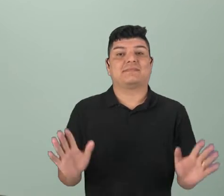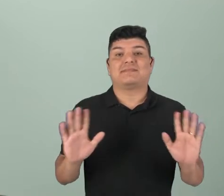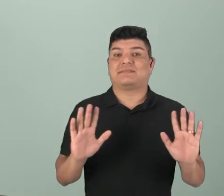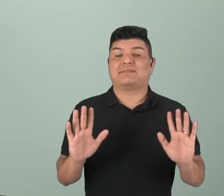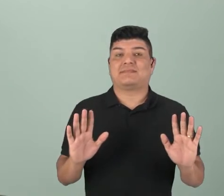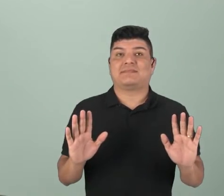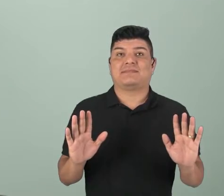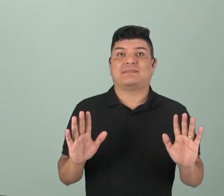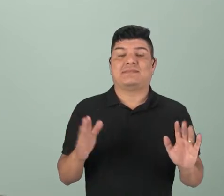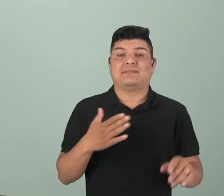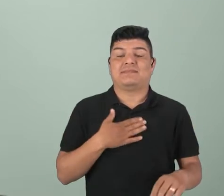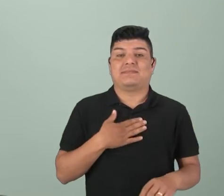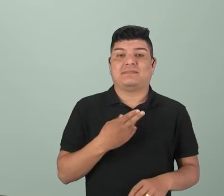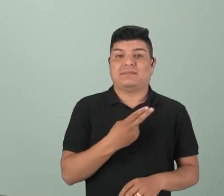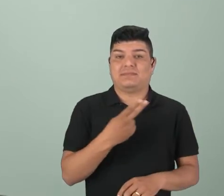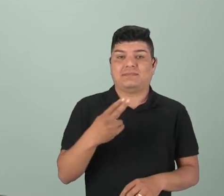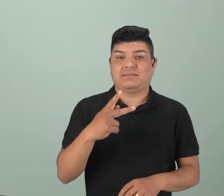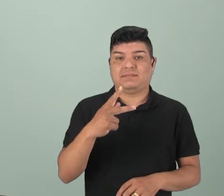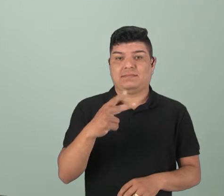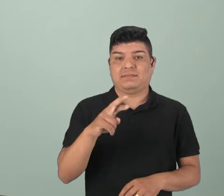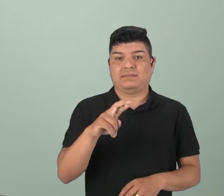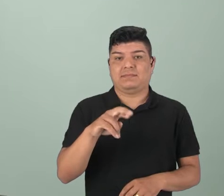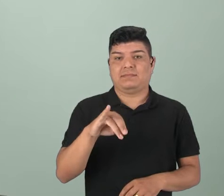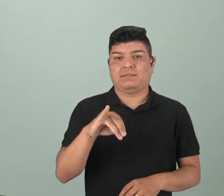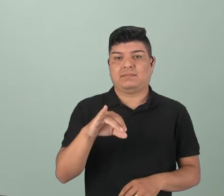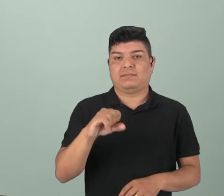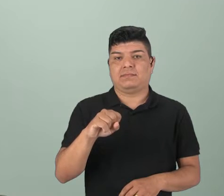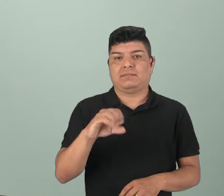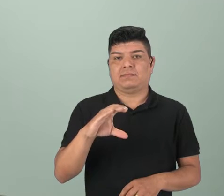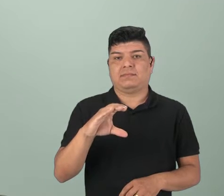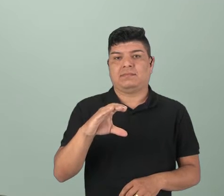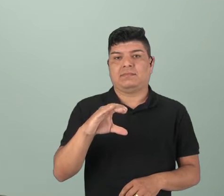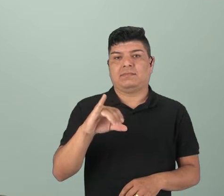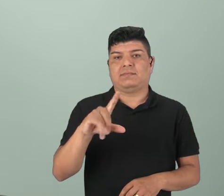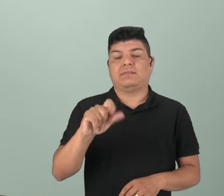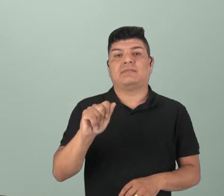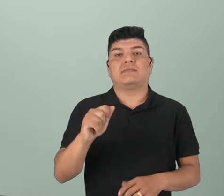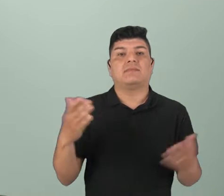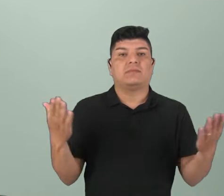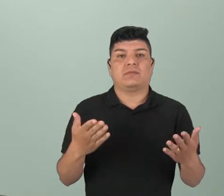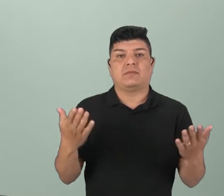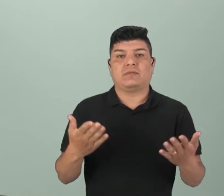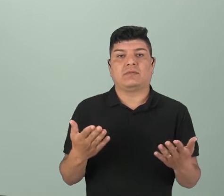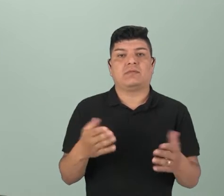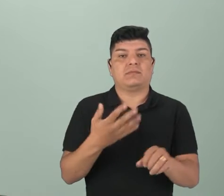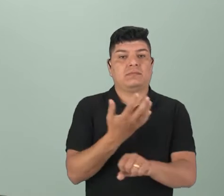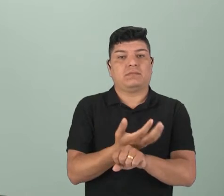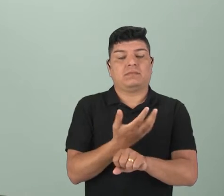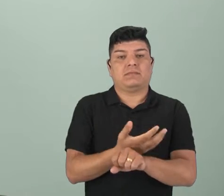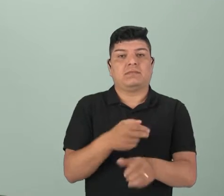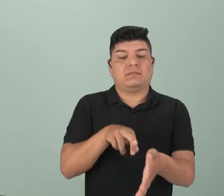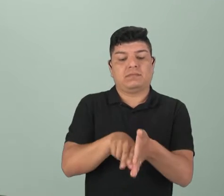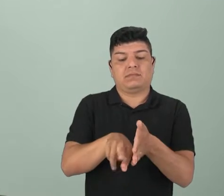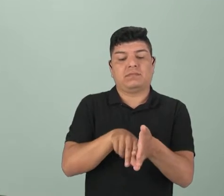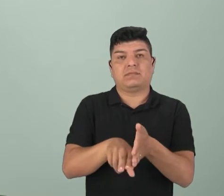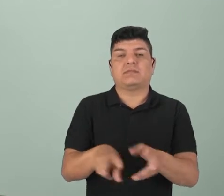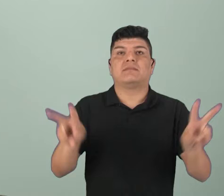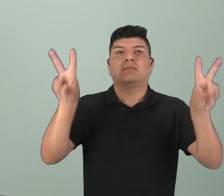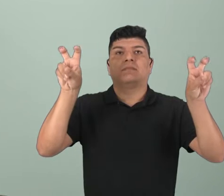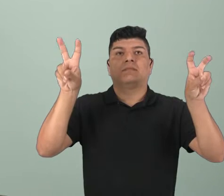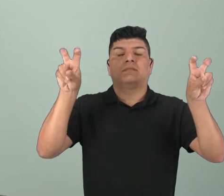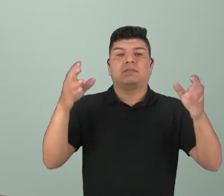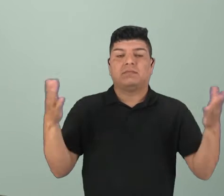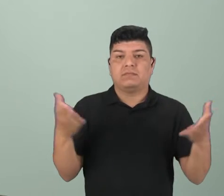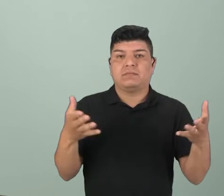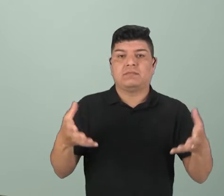Olá, eu sou a Priscila. Hoje nós teremos mais uma aula de biologia e o nosso tema de hoje será as